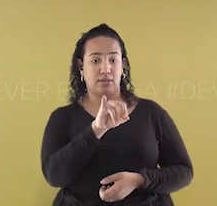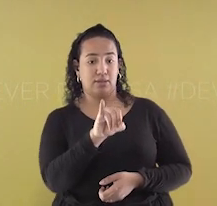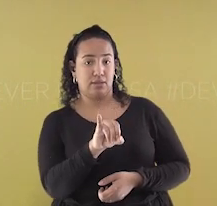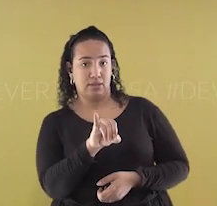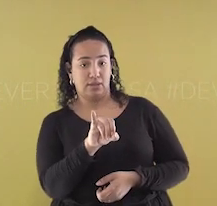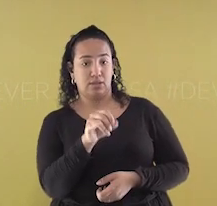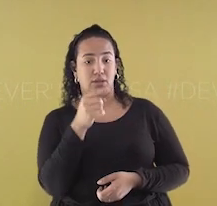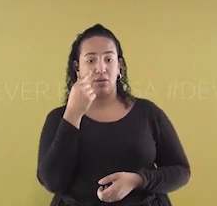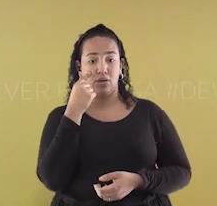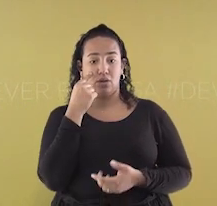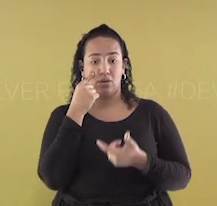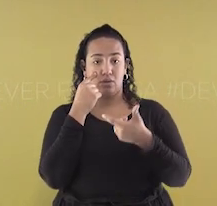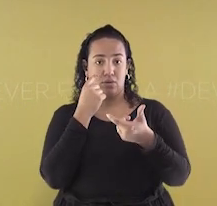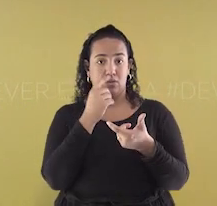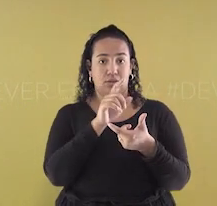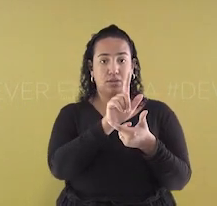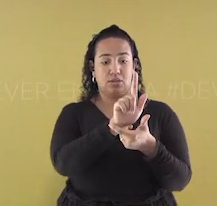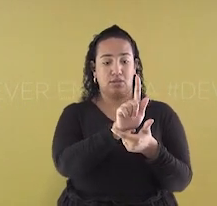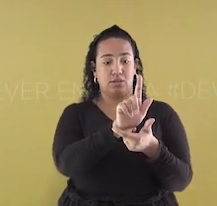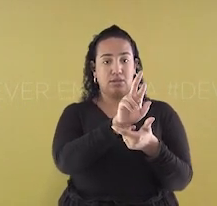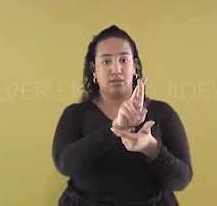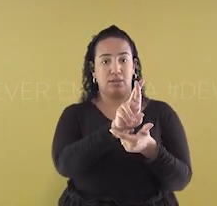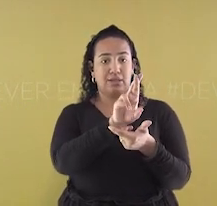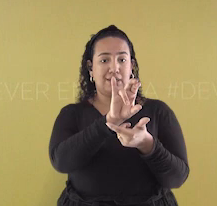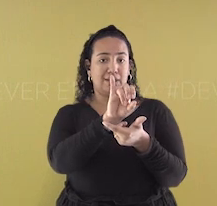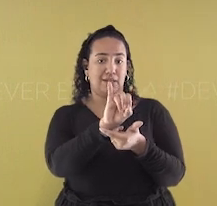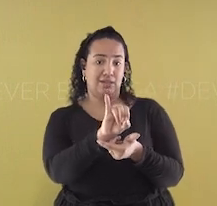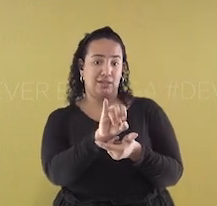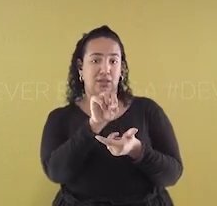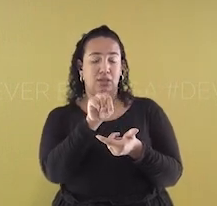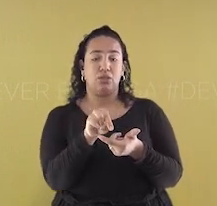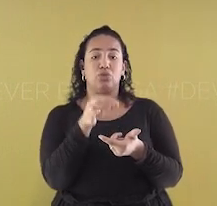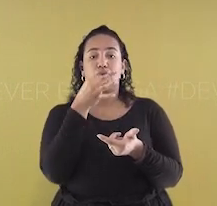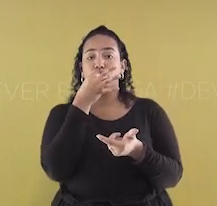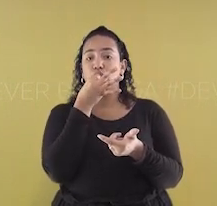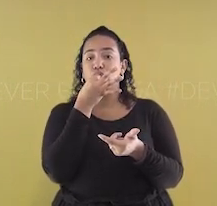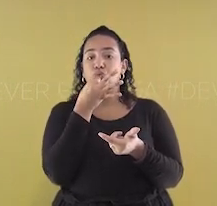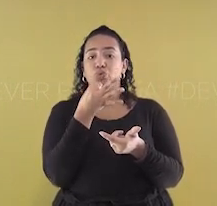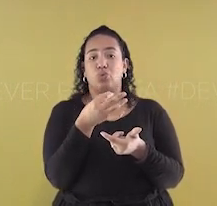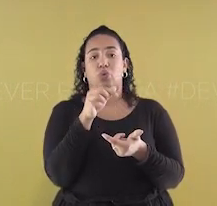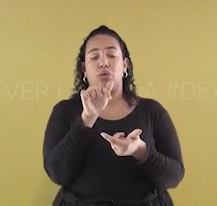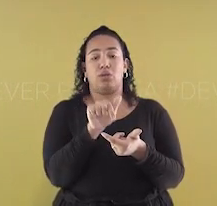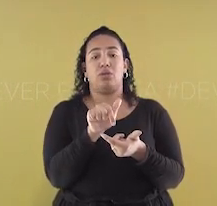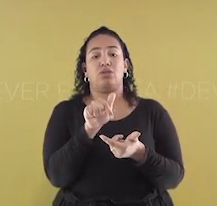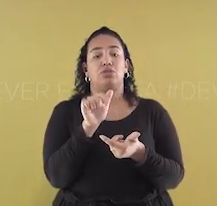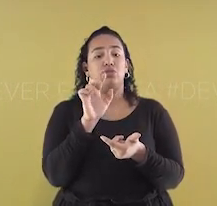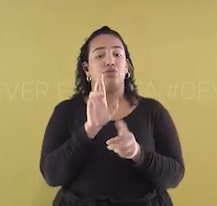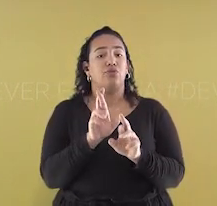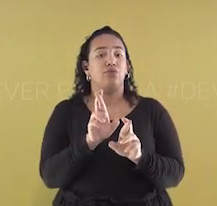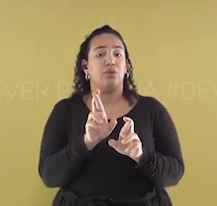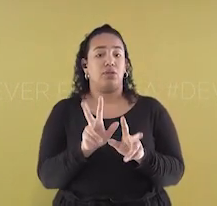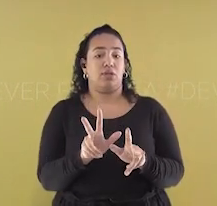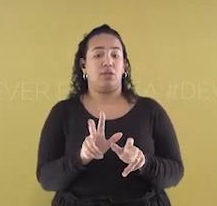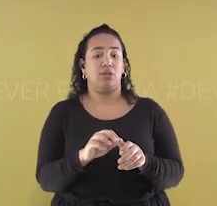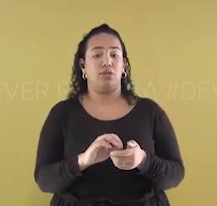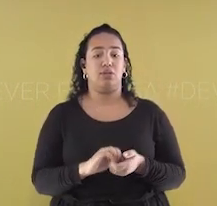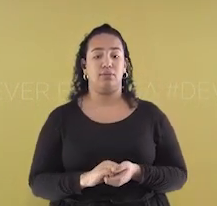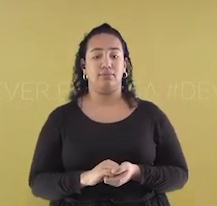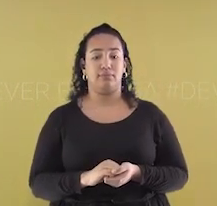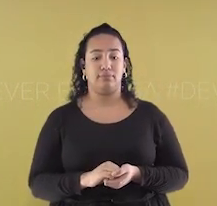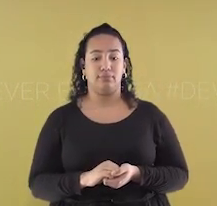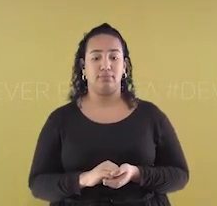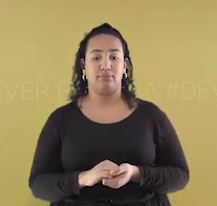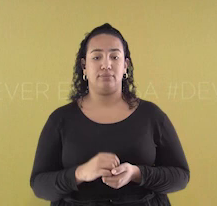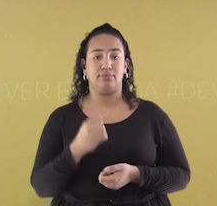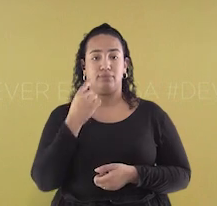ó? Gri, gri. O GRI faz gri. O R tem um som que dá uma